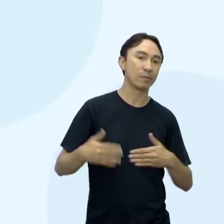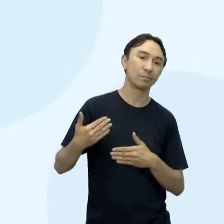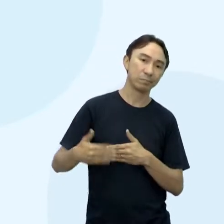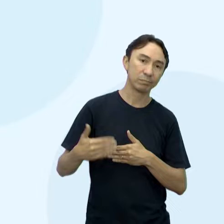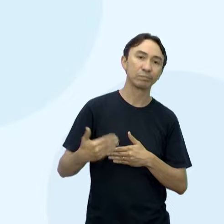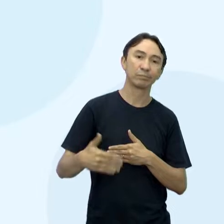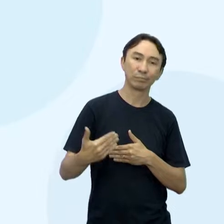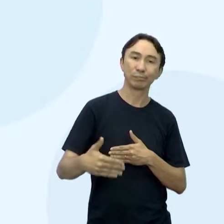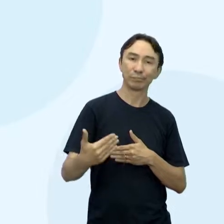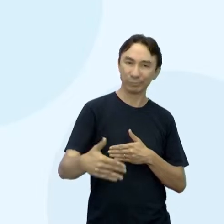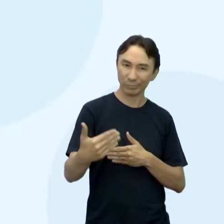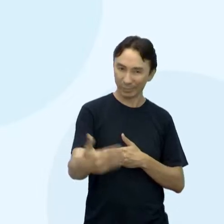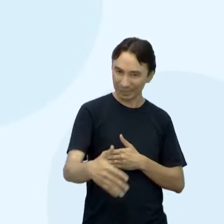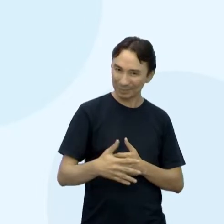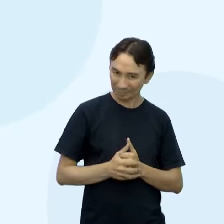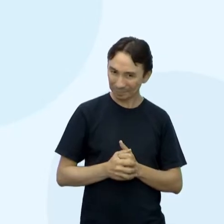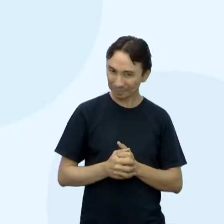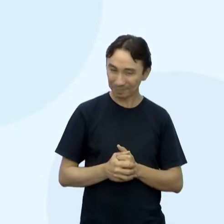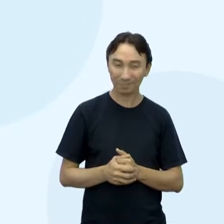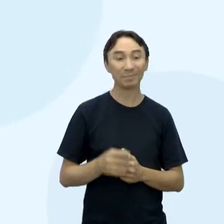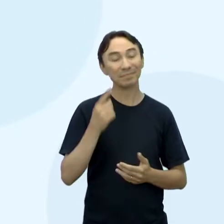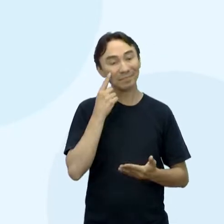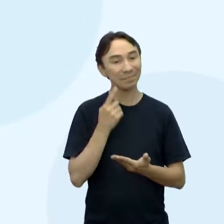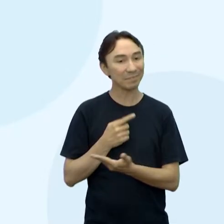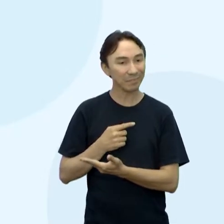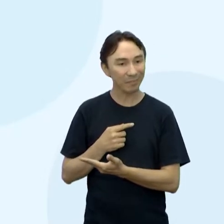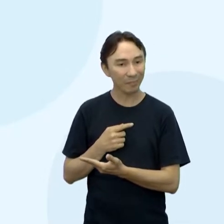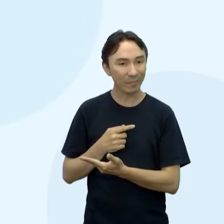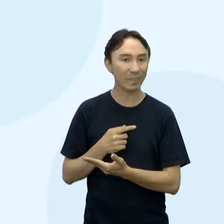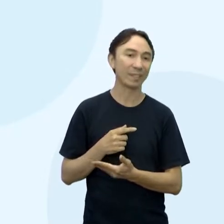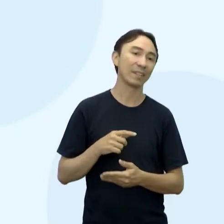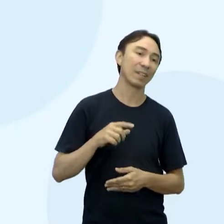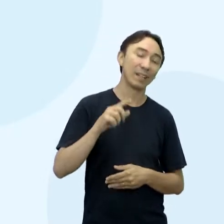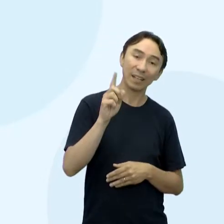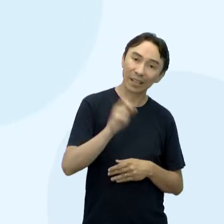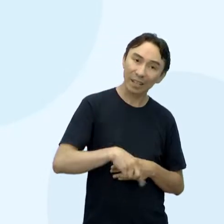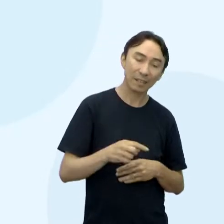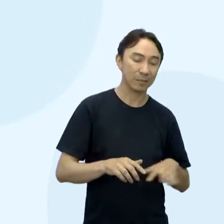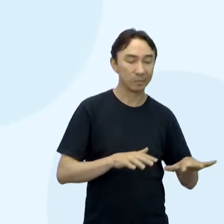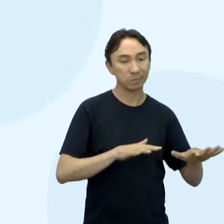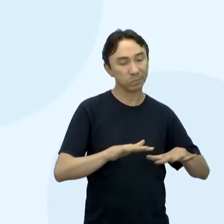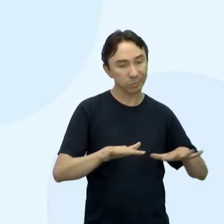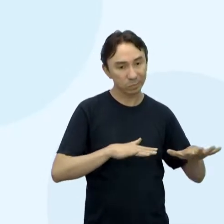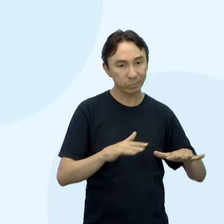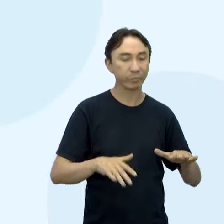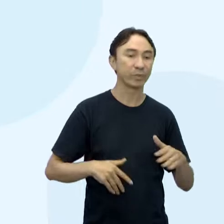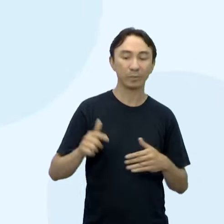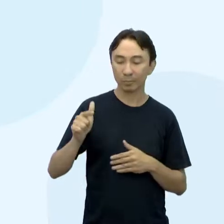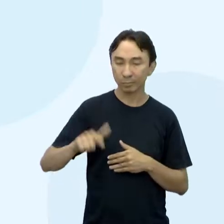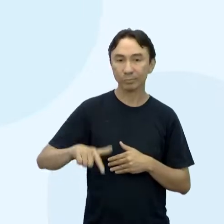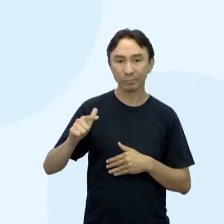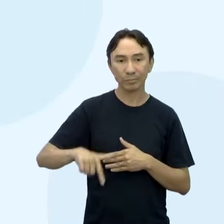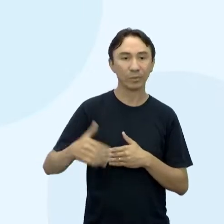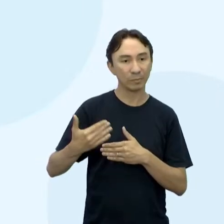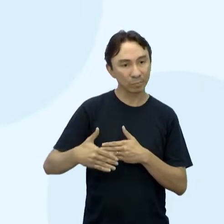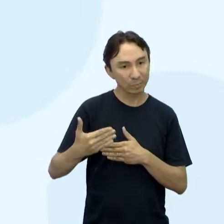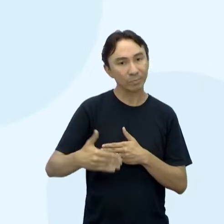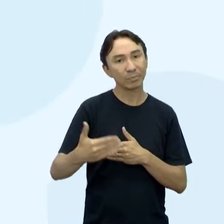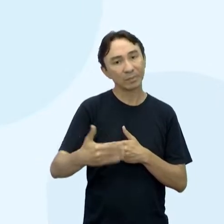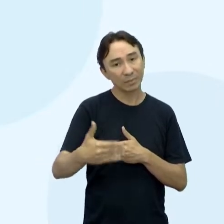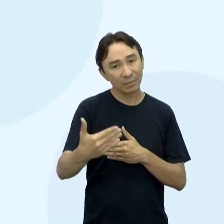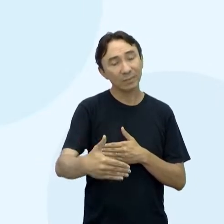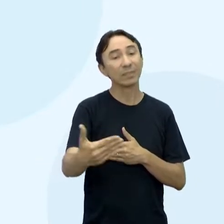periódicos. Tá aí para vocês. Dizendo que o movimento de um ponto material se repetiu se, depois